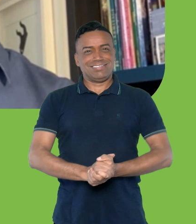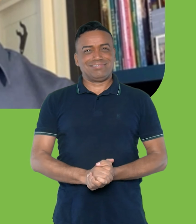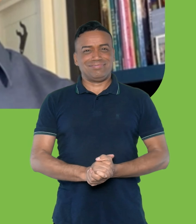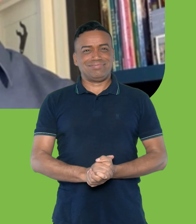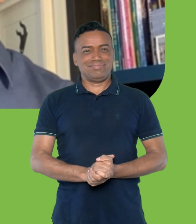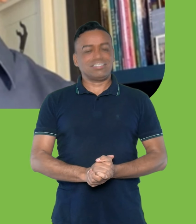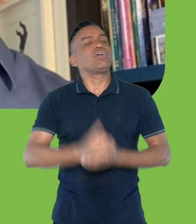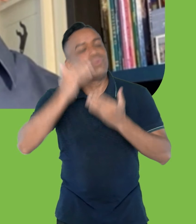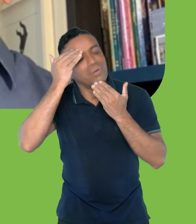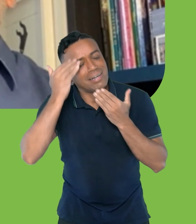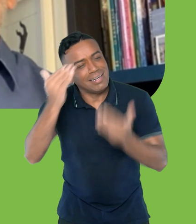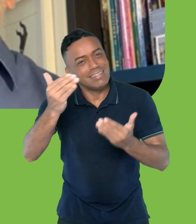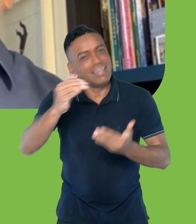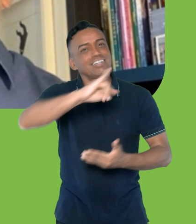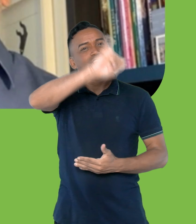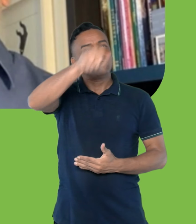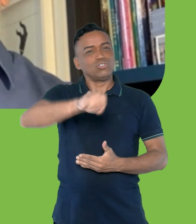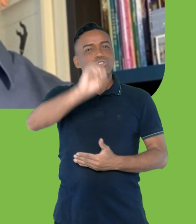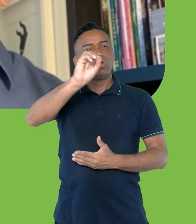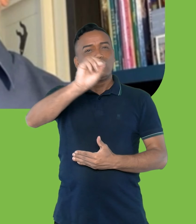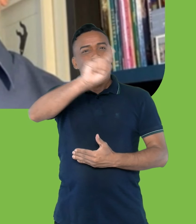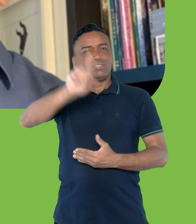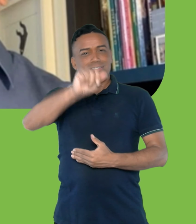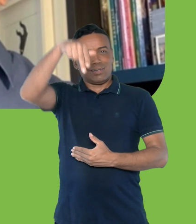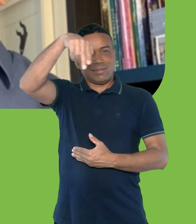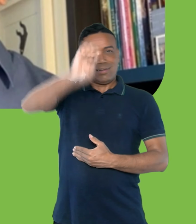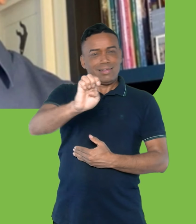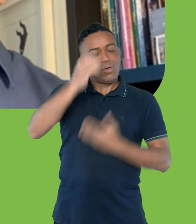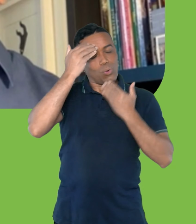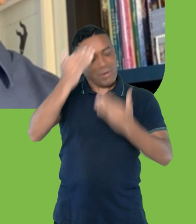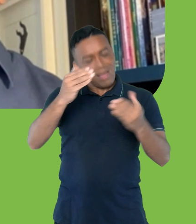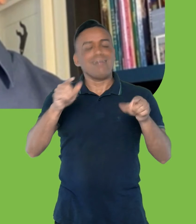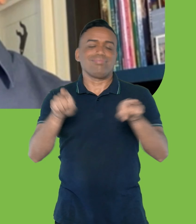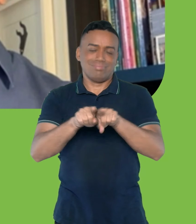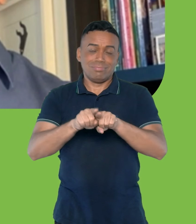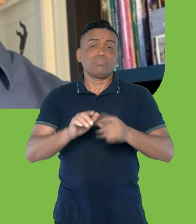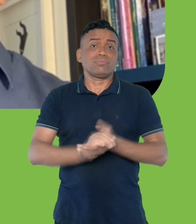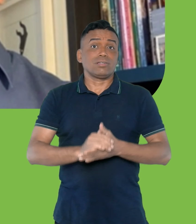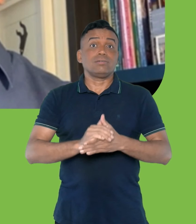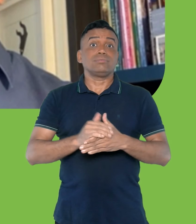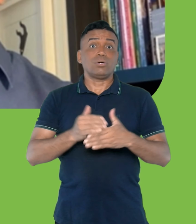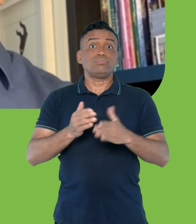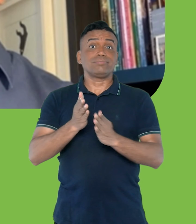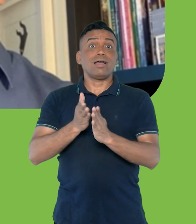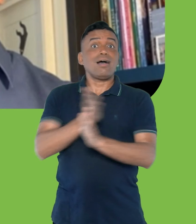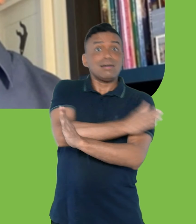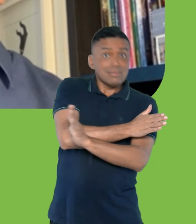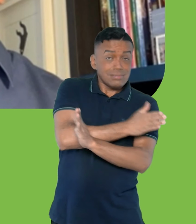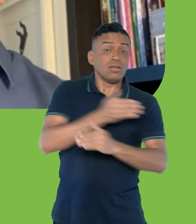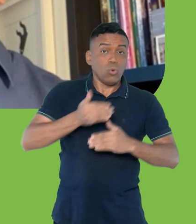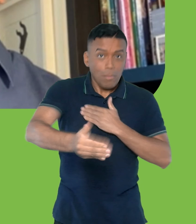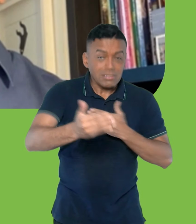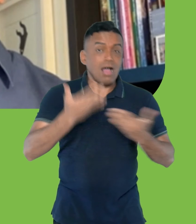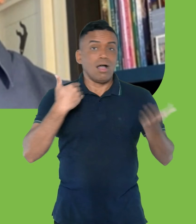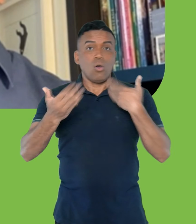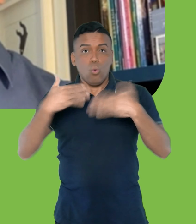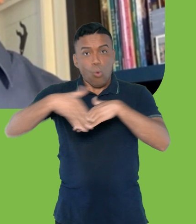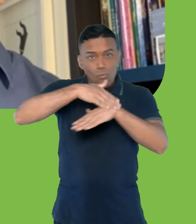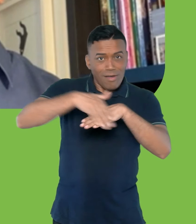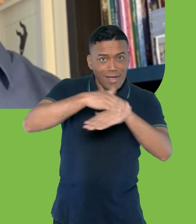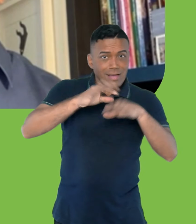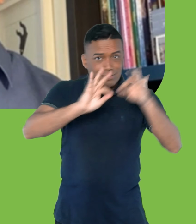Eu que agradeço, Josane. Muito obrigado também. Wander, antes da gente iniciar a nossa conversa, eu quero te convidar e a quem está nos